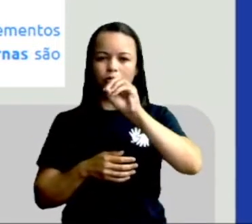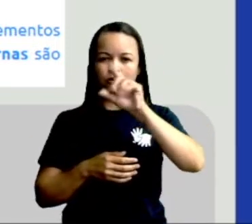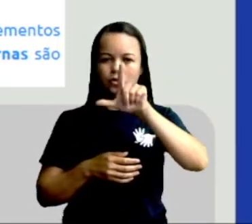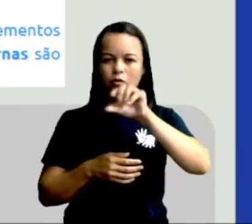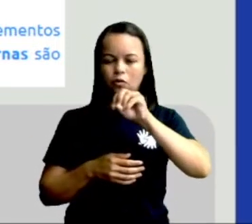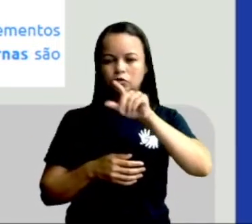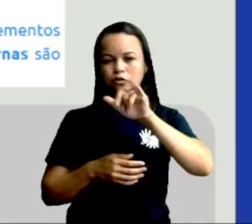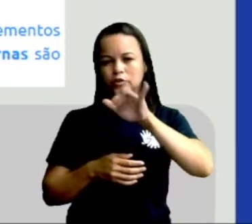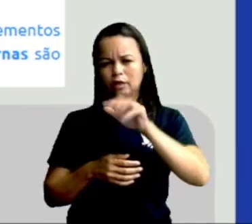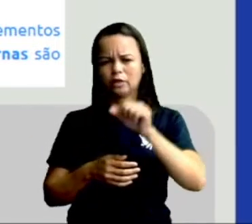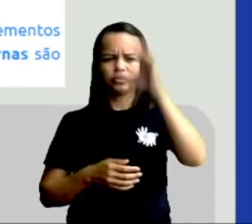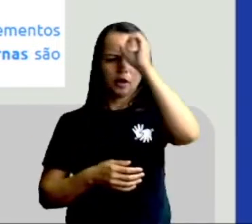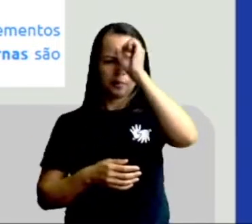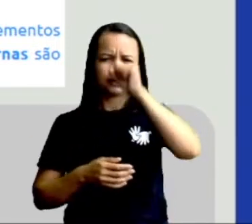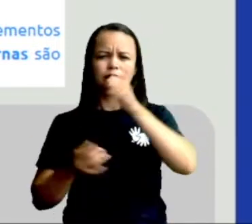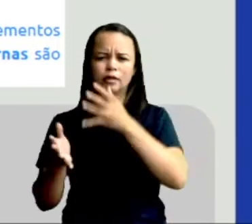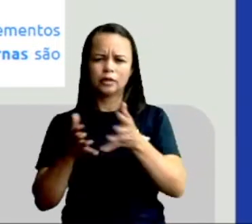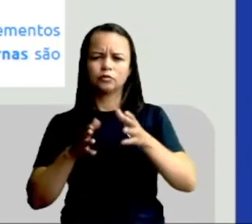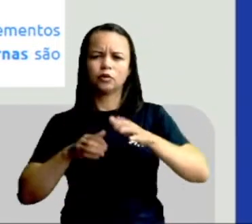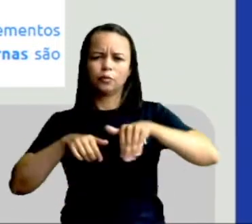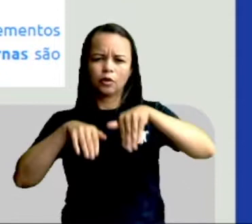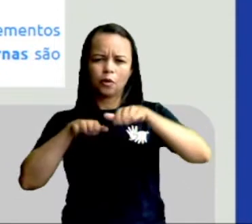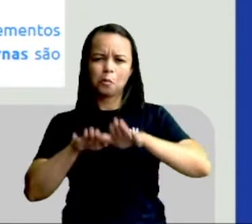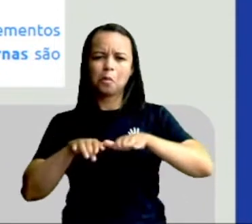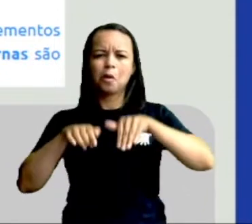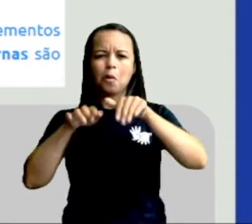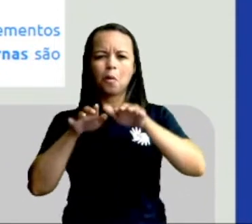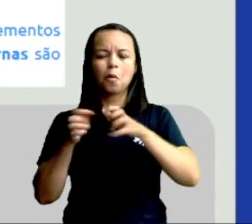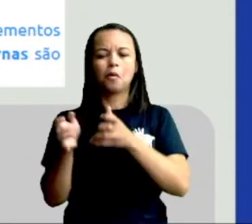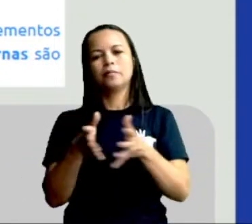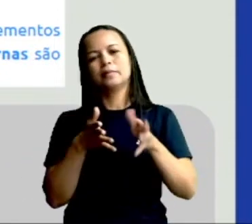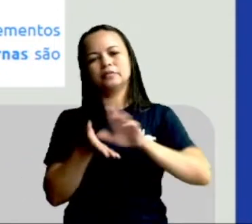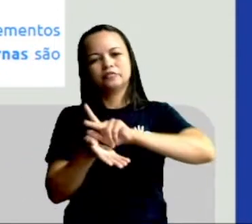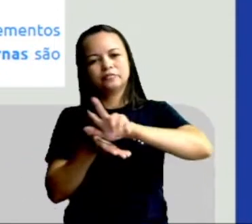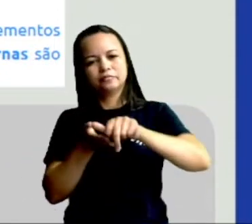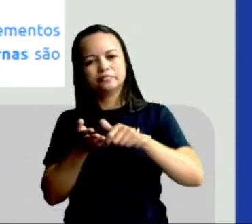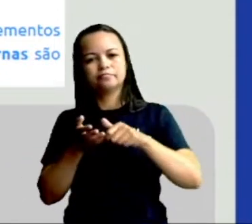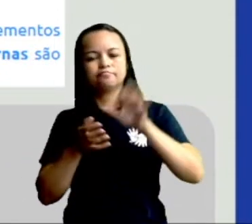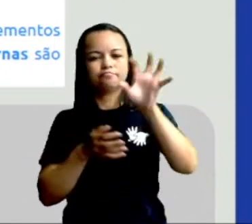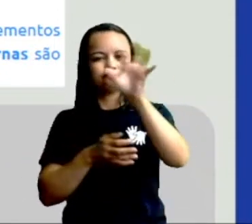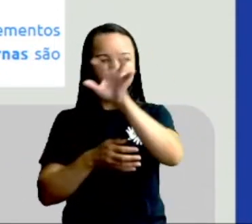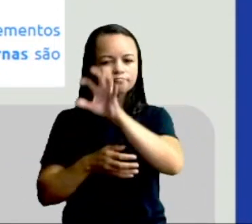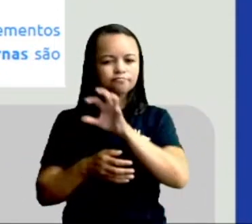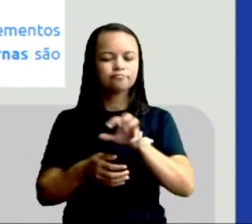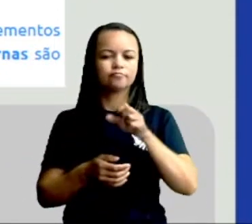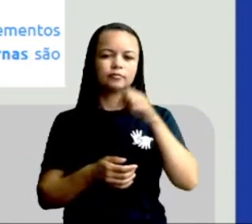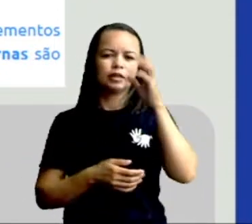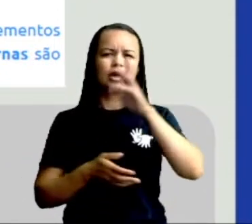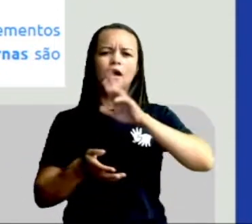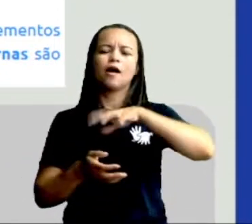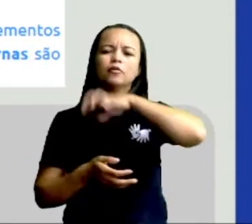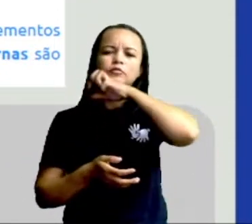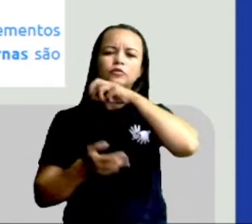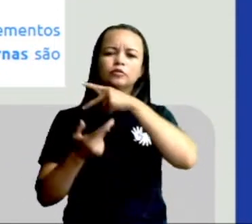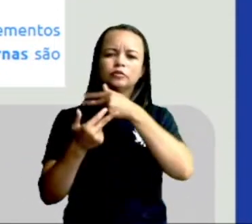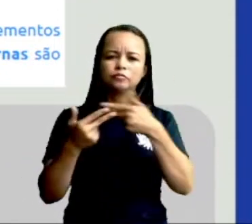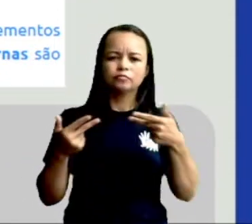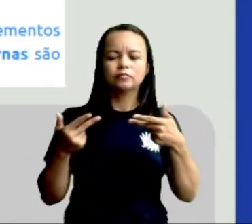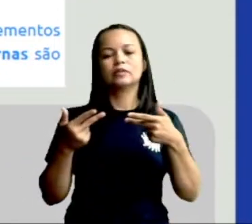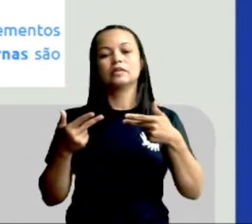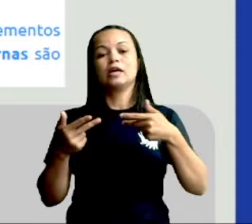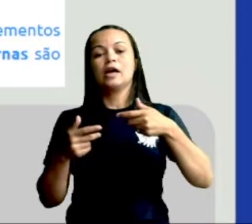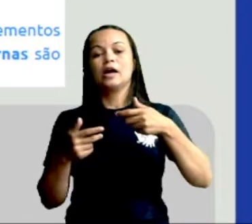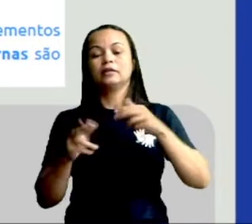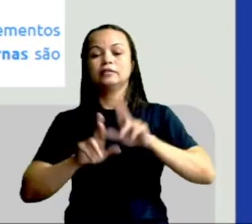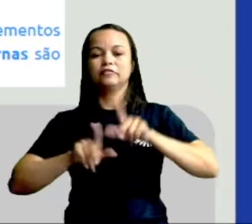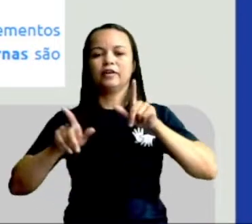lembra sobre os biomas os as diferentes o nosso Brasil as matas são diferentes os animais que vivem nas